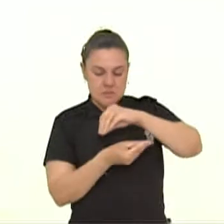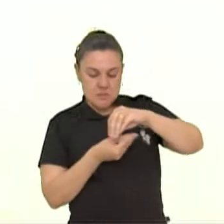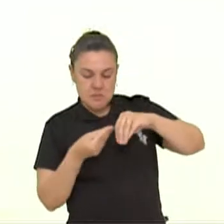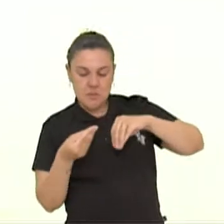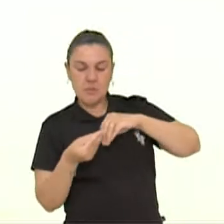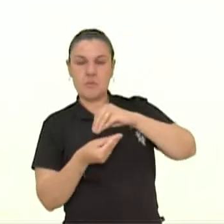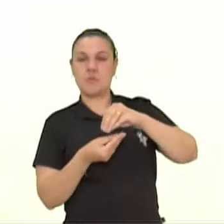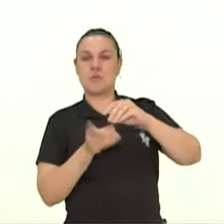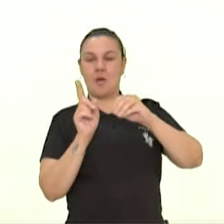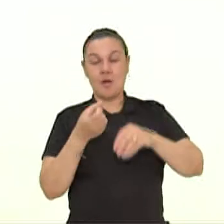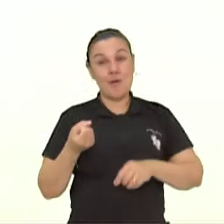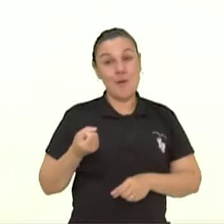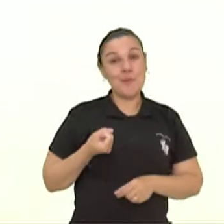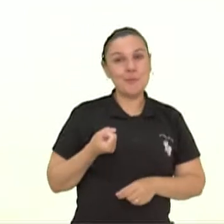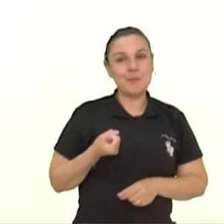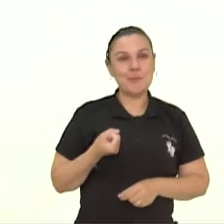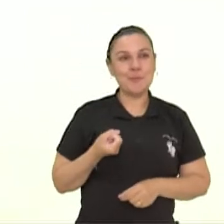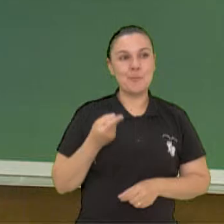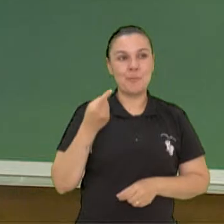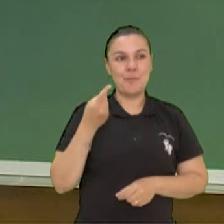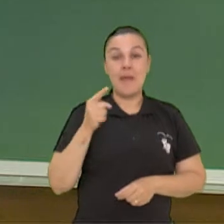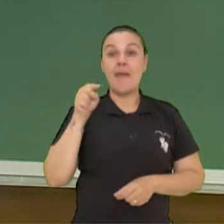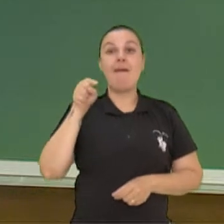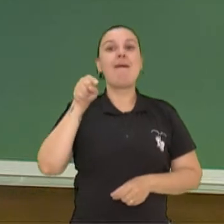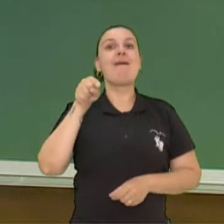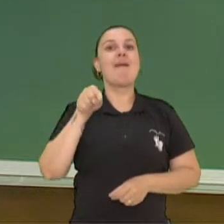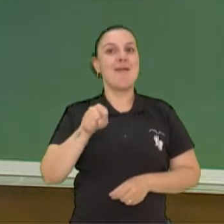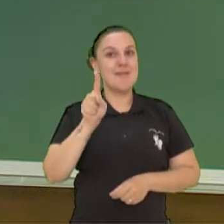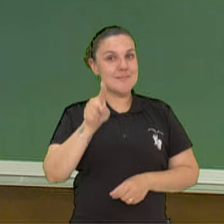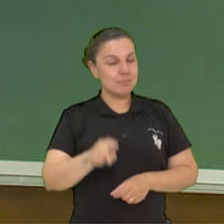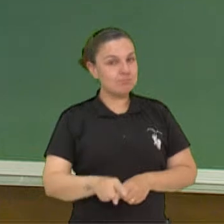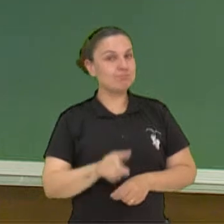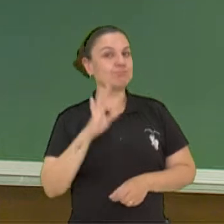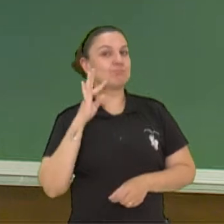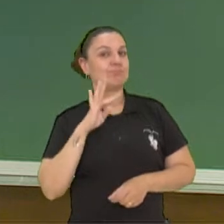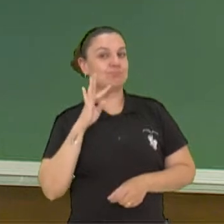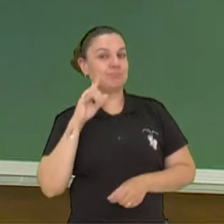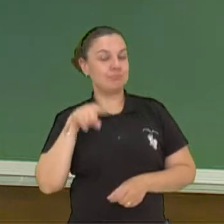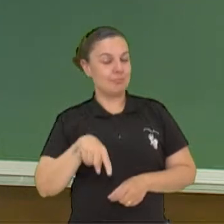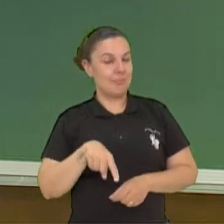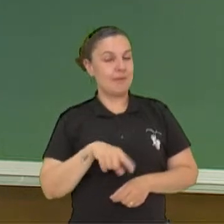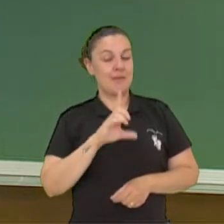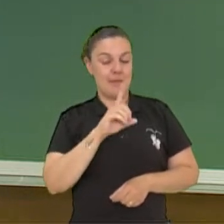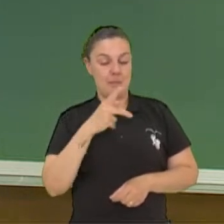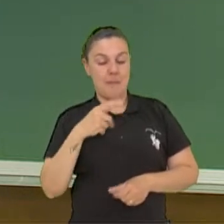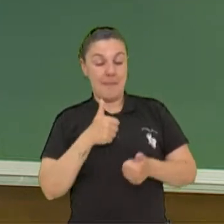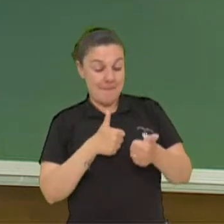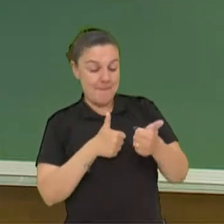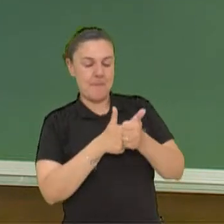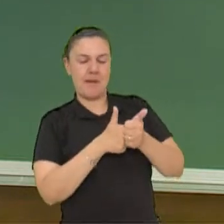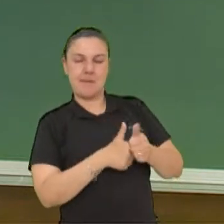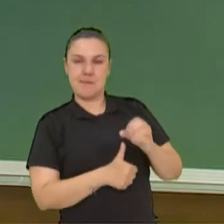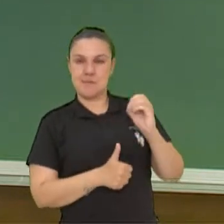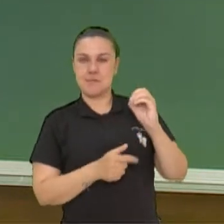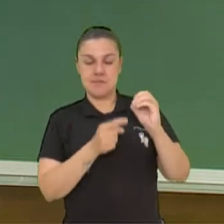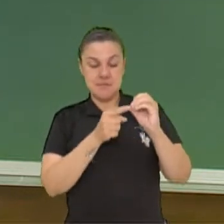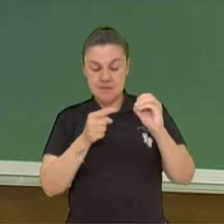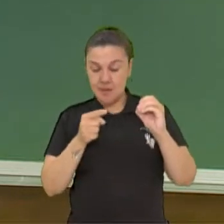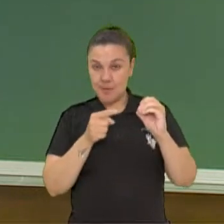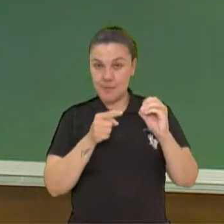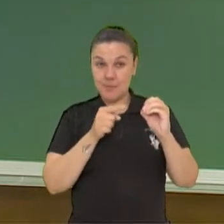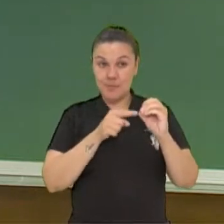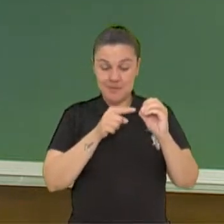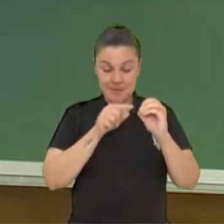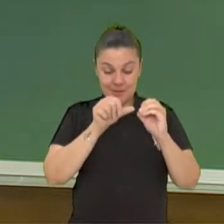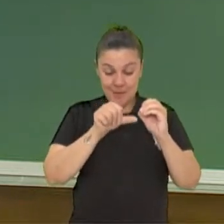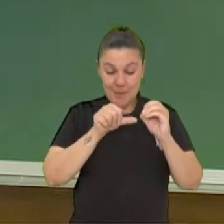A, 20, 20, 20, 20, todos os valores iguais, então o desvio padrão é zero. Segunda observação. Quanto mais próximo de